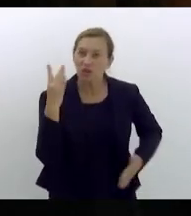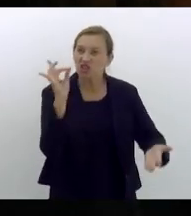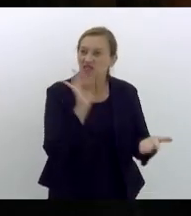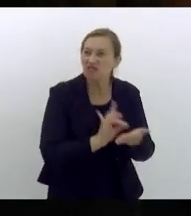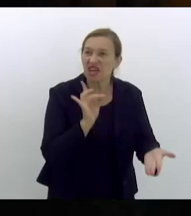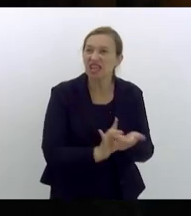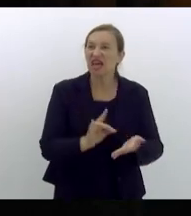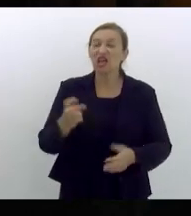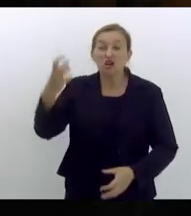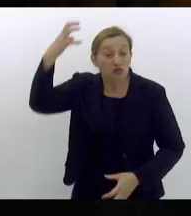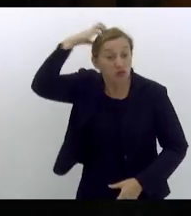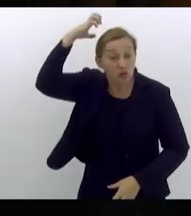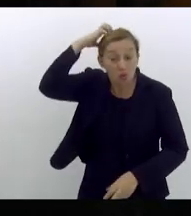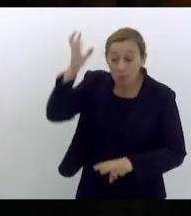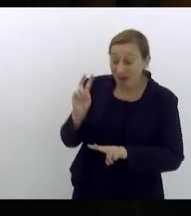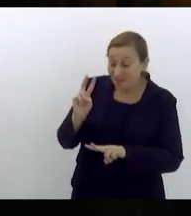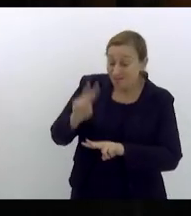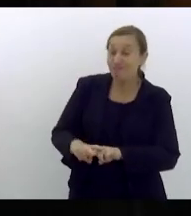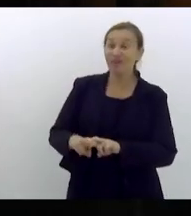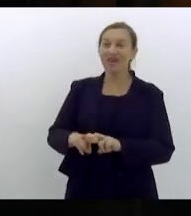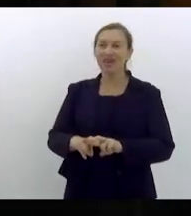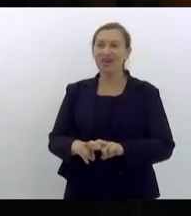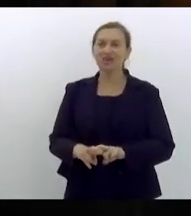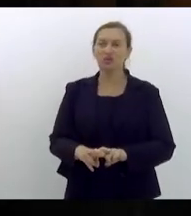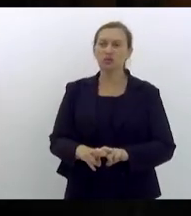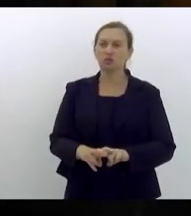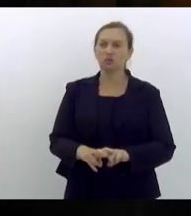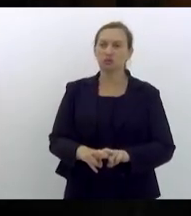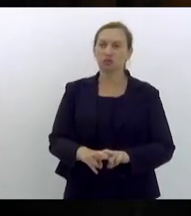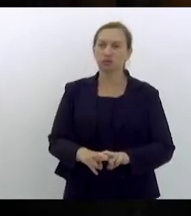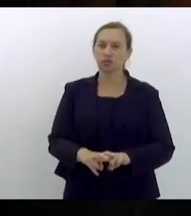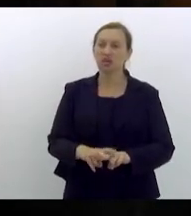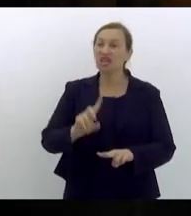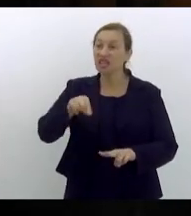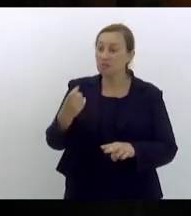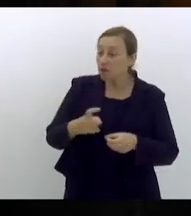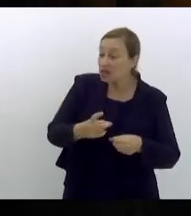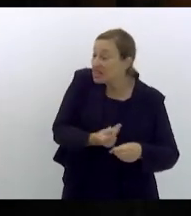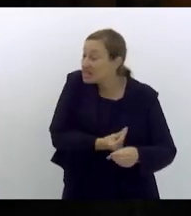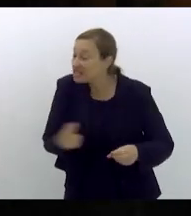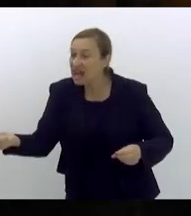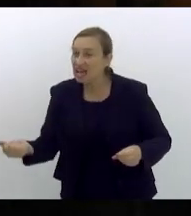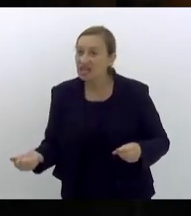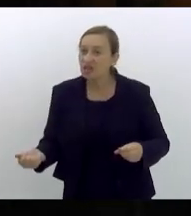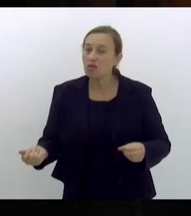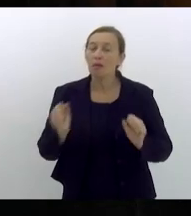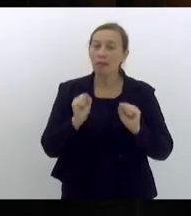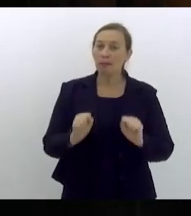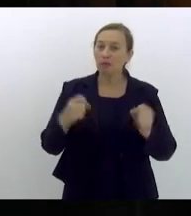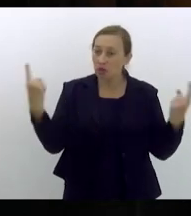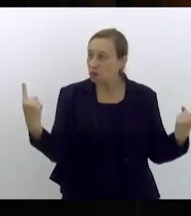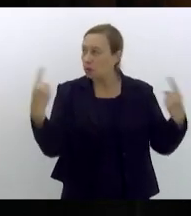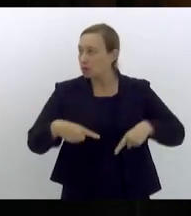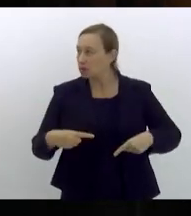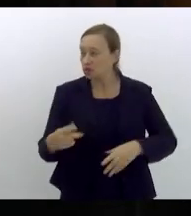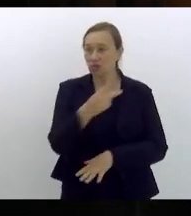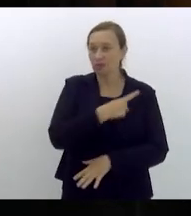condenado de diversas distâncias foi descondenado para poder concorrer a presidência do Brasil